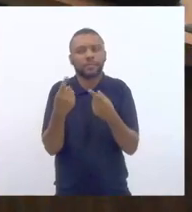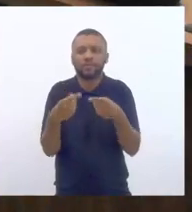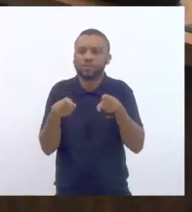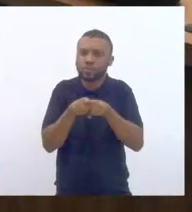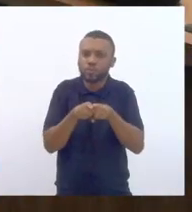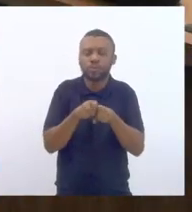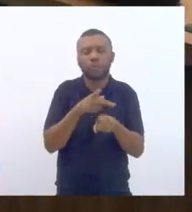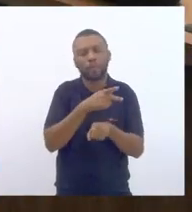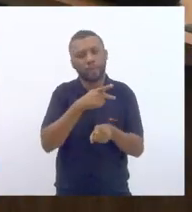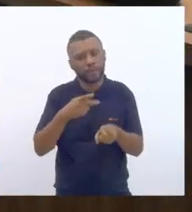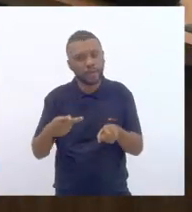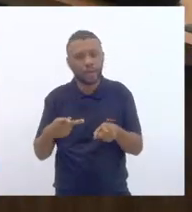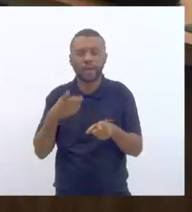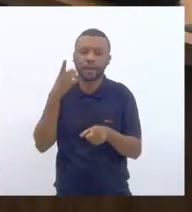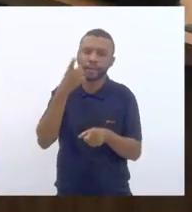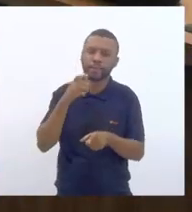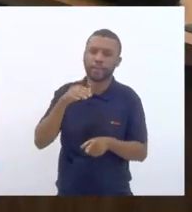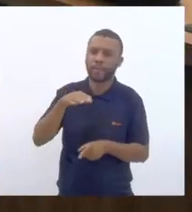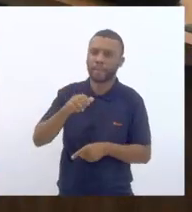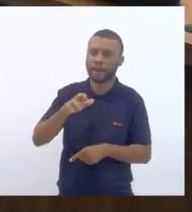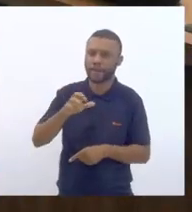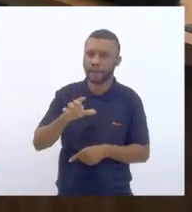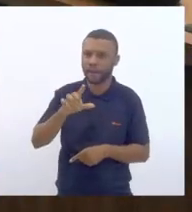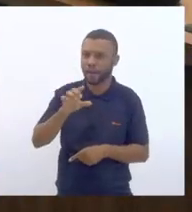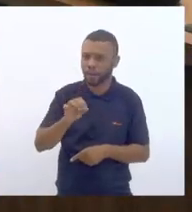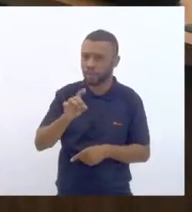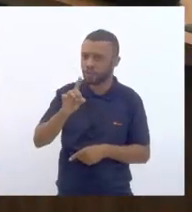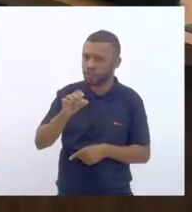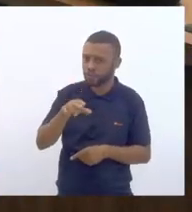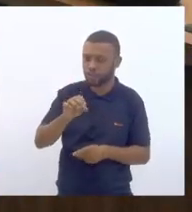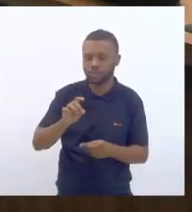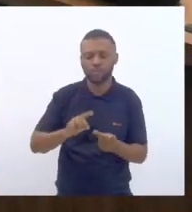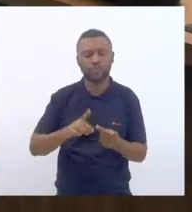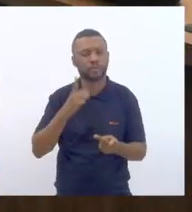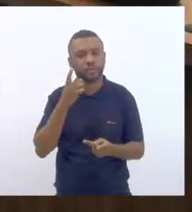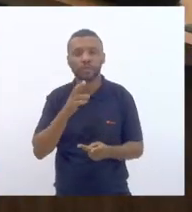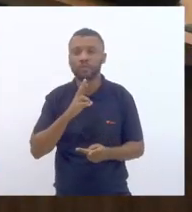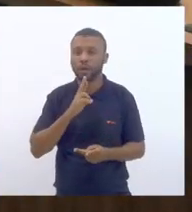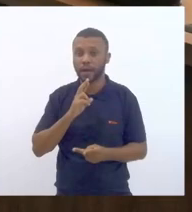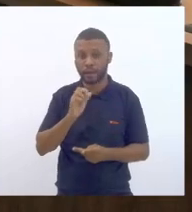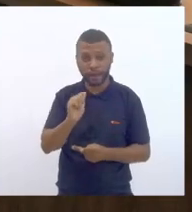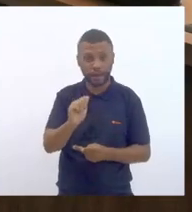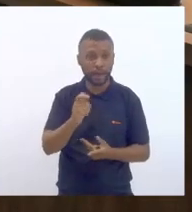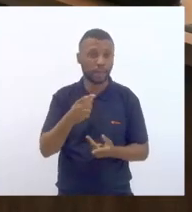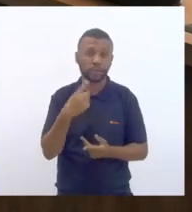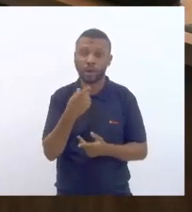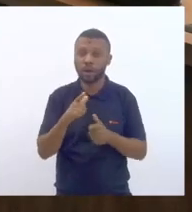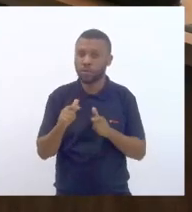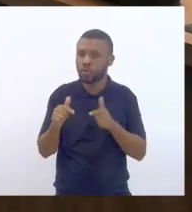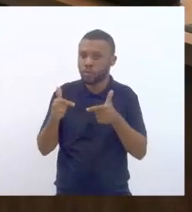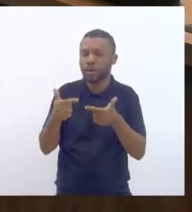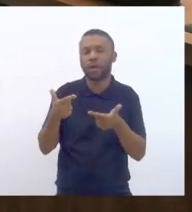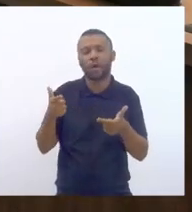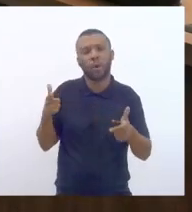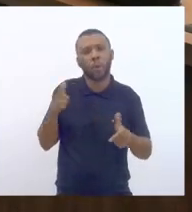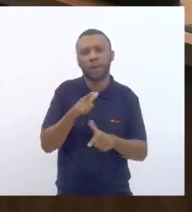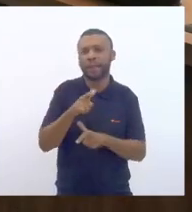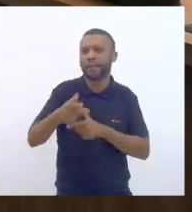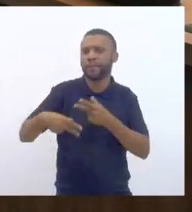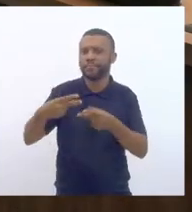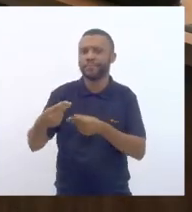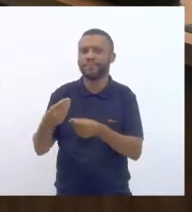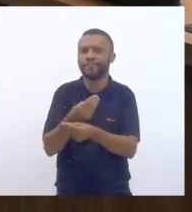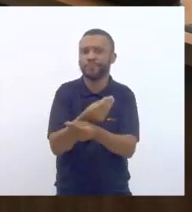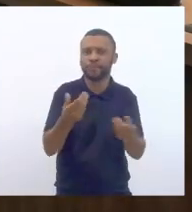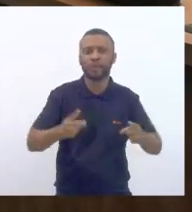do deputado Marcelo Dino, deputado Rodrigo Amorim, para que a gente pudesse fazer esse gol e dar esse presente aos